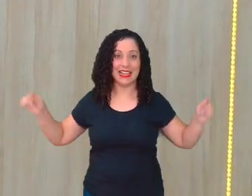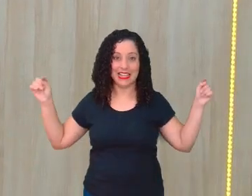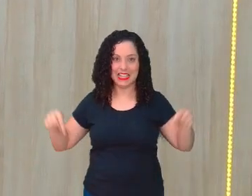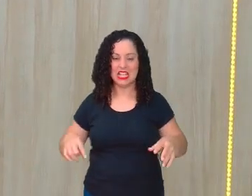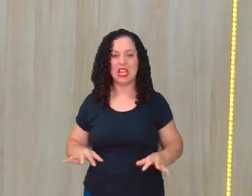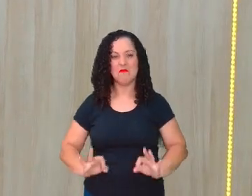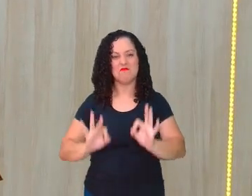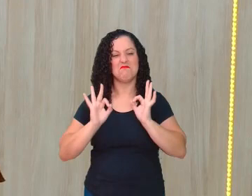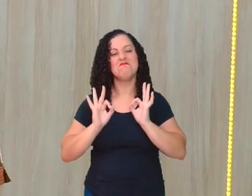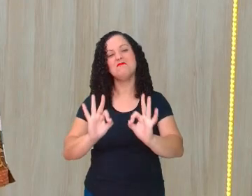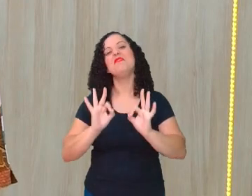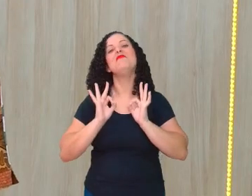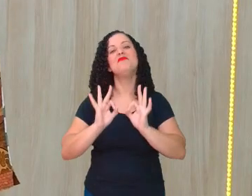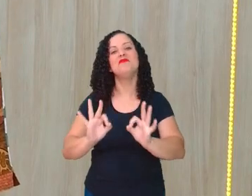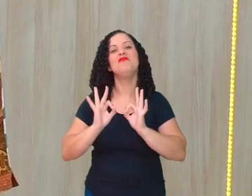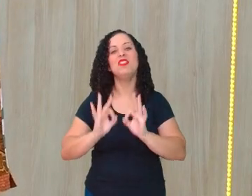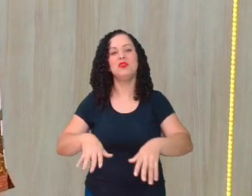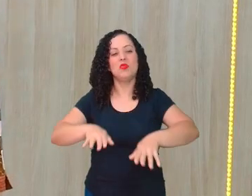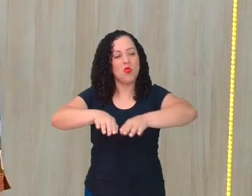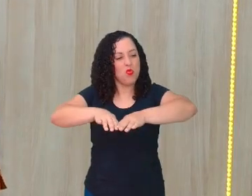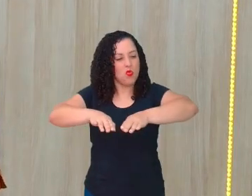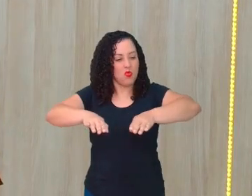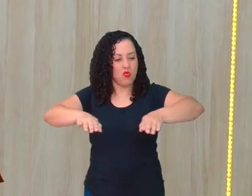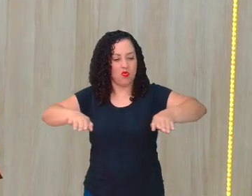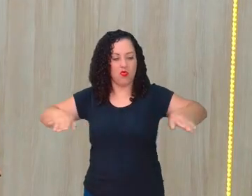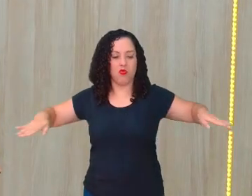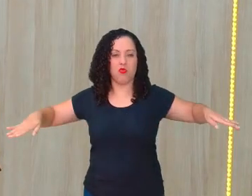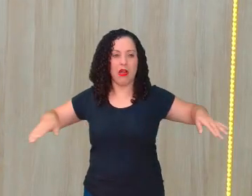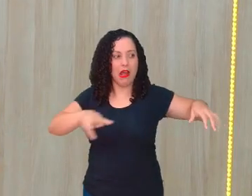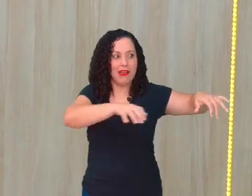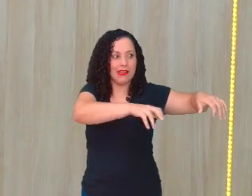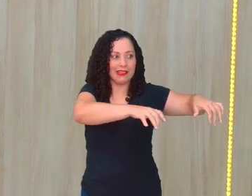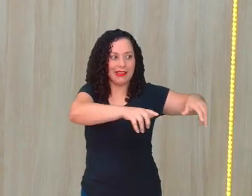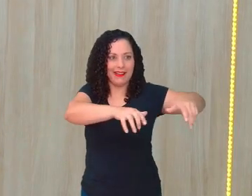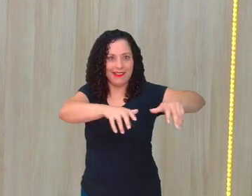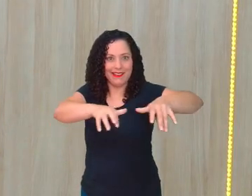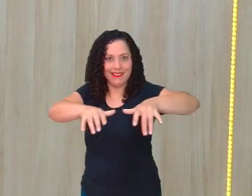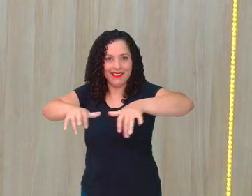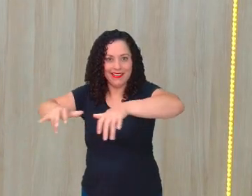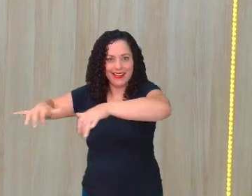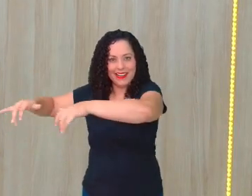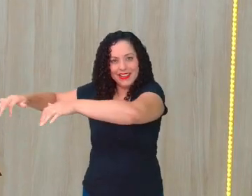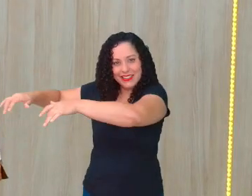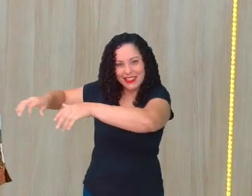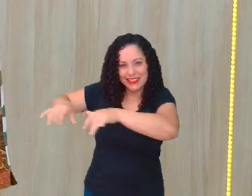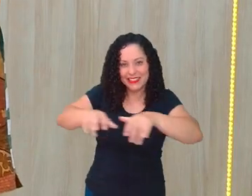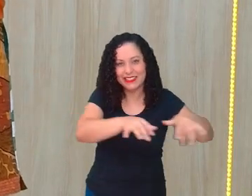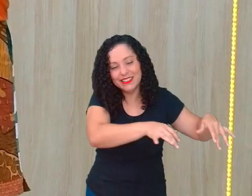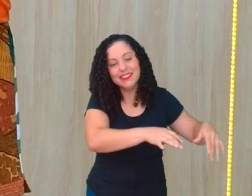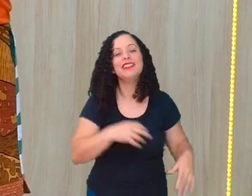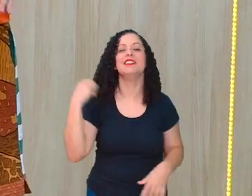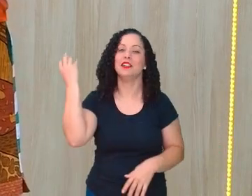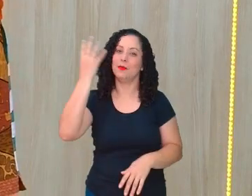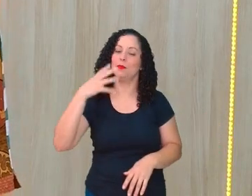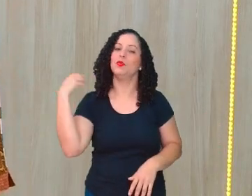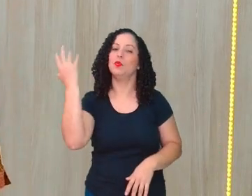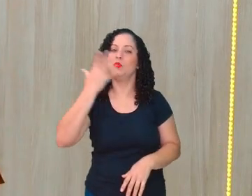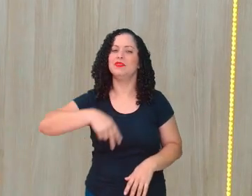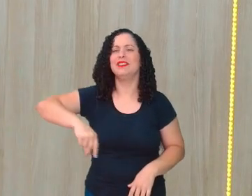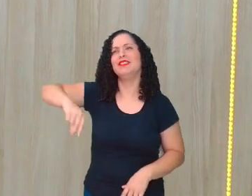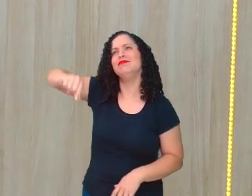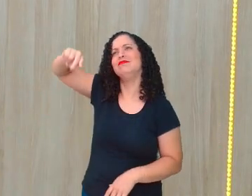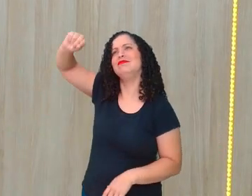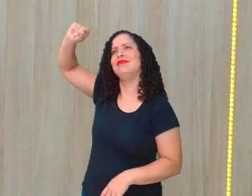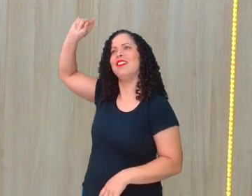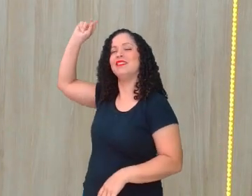muito completo, porque ele tem uma escala bem grande, e ele está, né, presente na música, né, desde